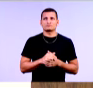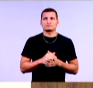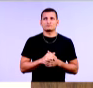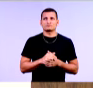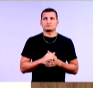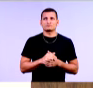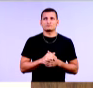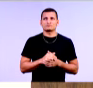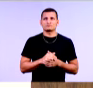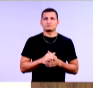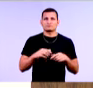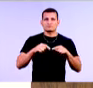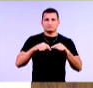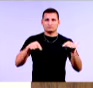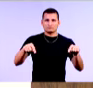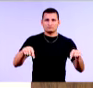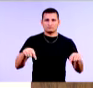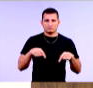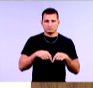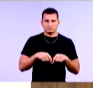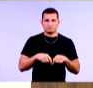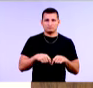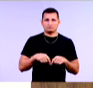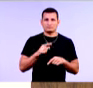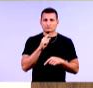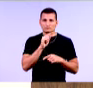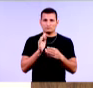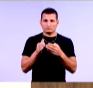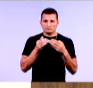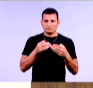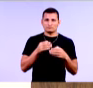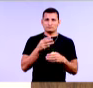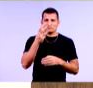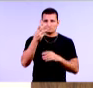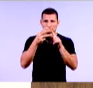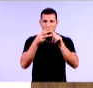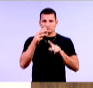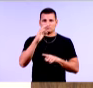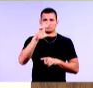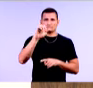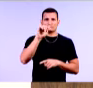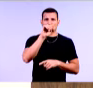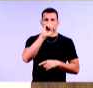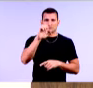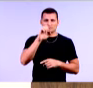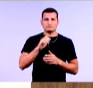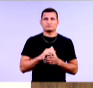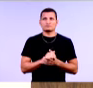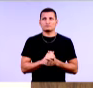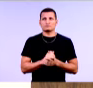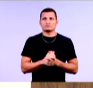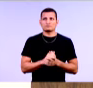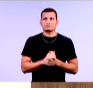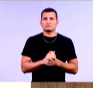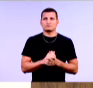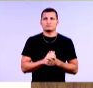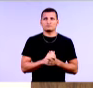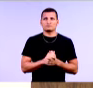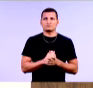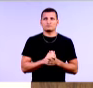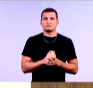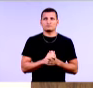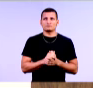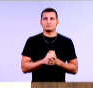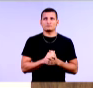no caso da sala de aula, né? Que o senhor pediu 3 classes. O estudante, se é primário,